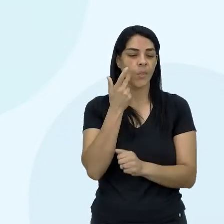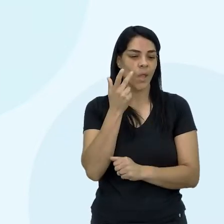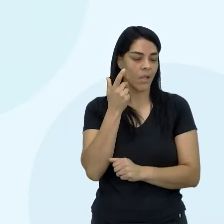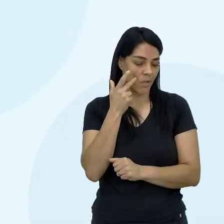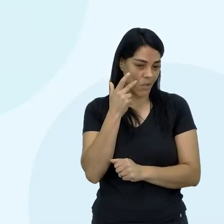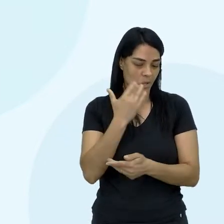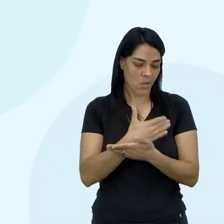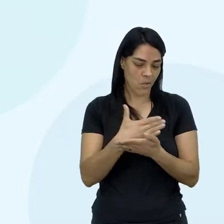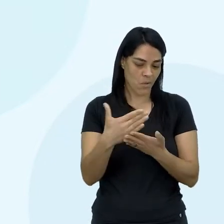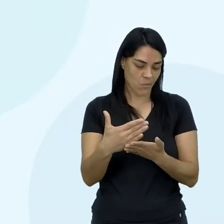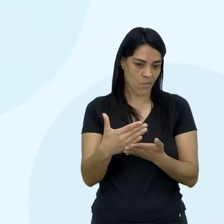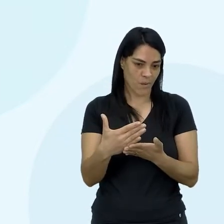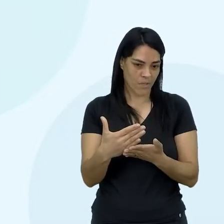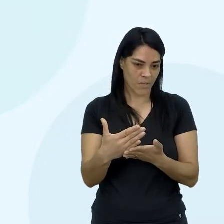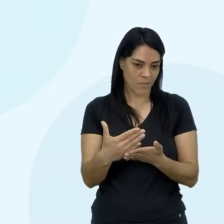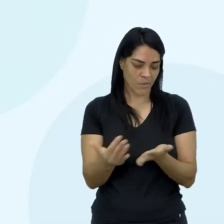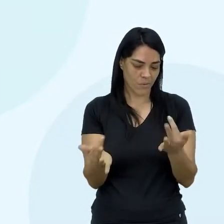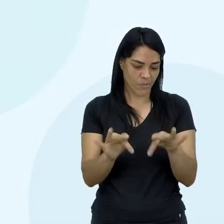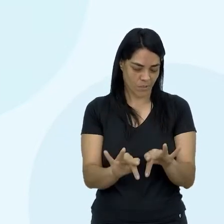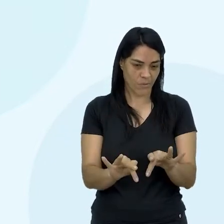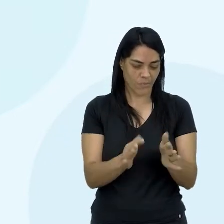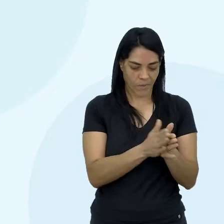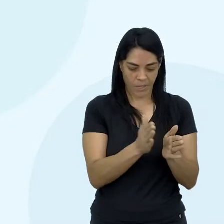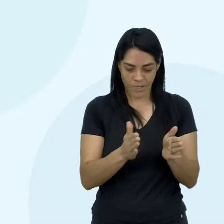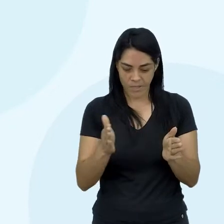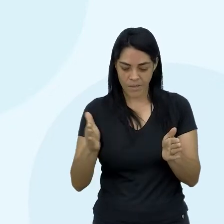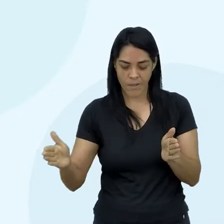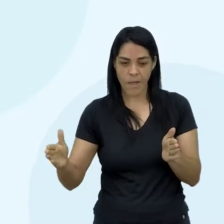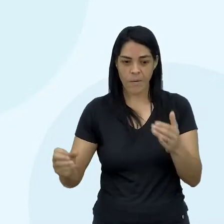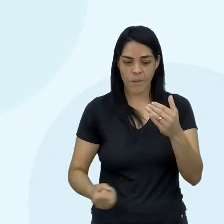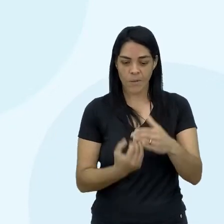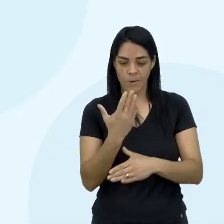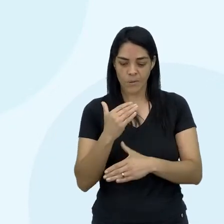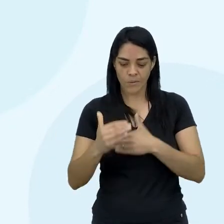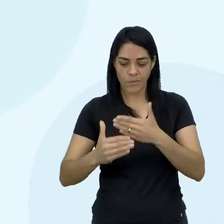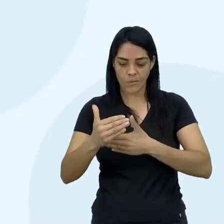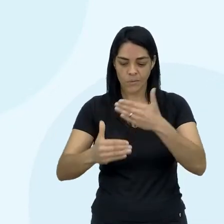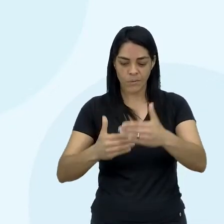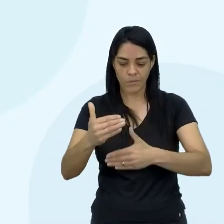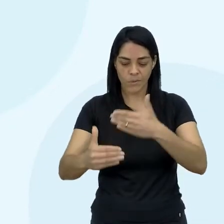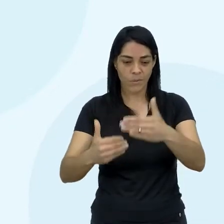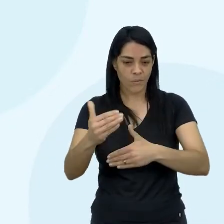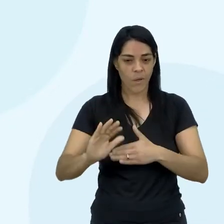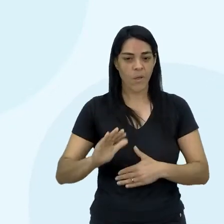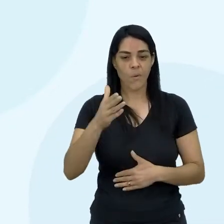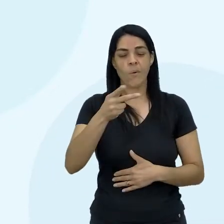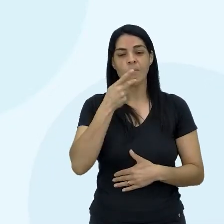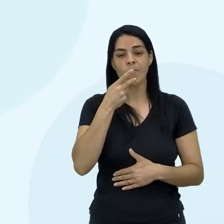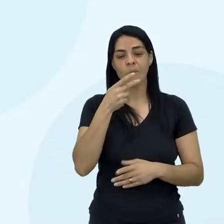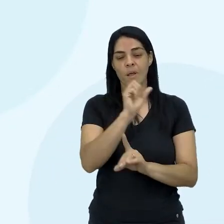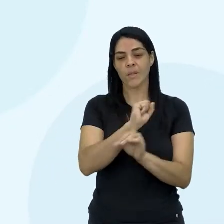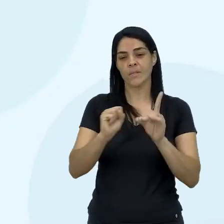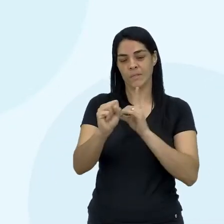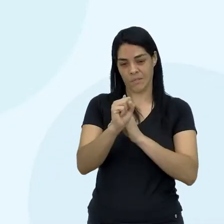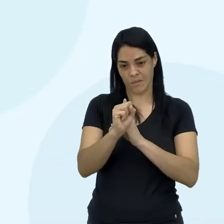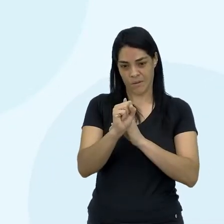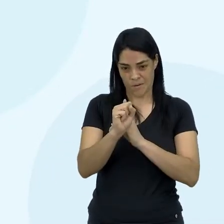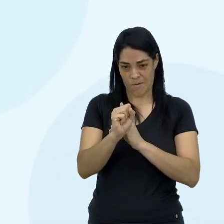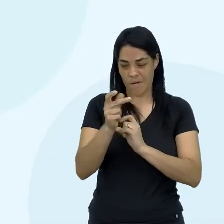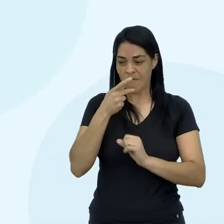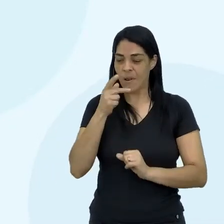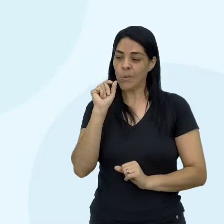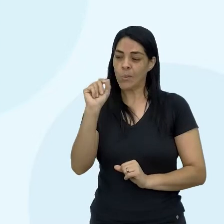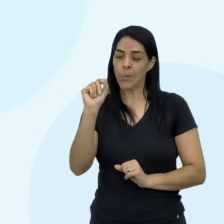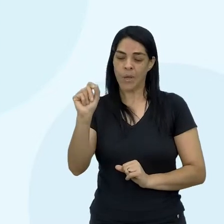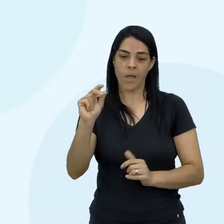no começo e no final das etapas produtivas. E quando a gente fala de social, a gente fala de gente.